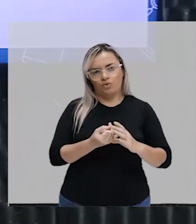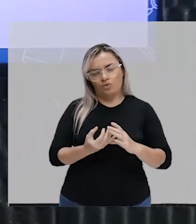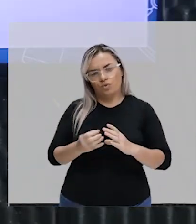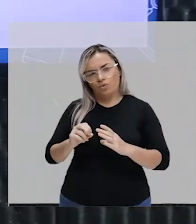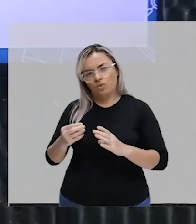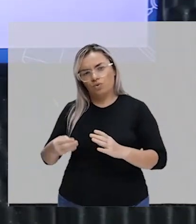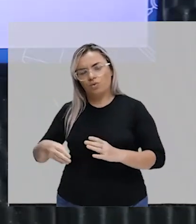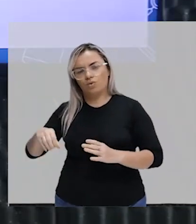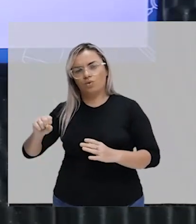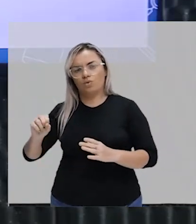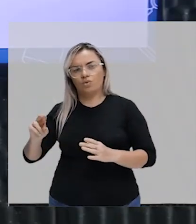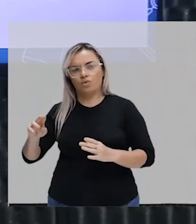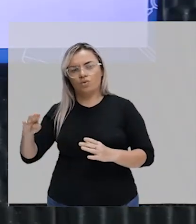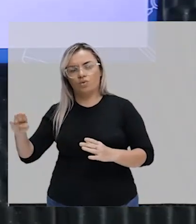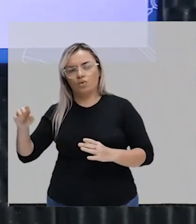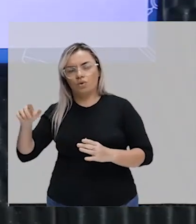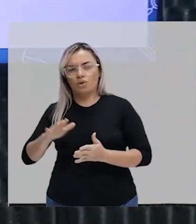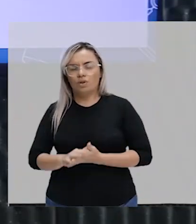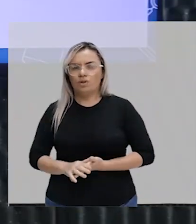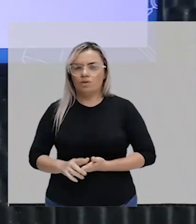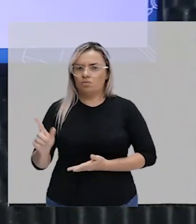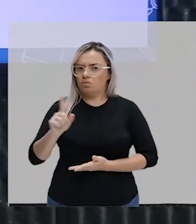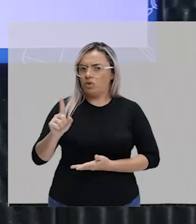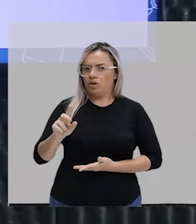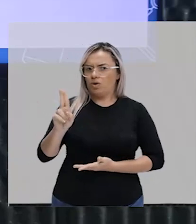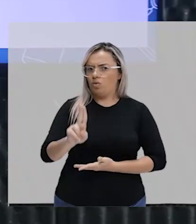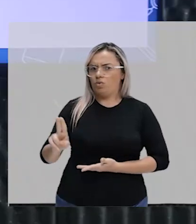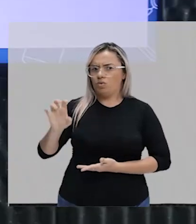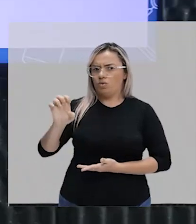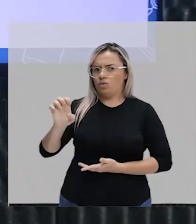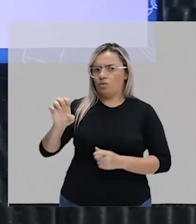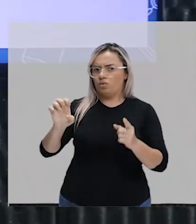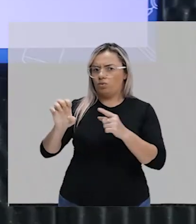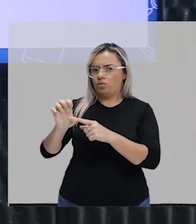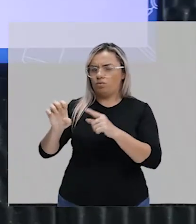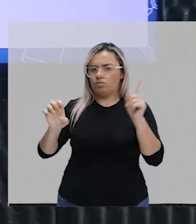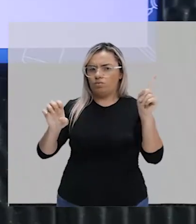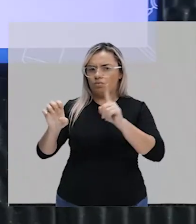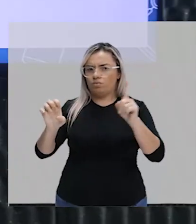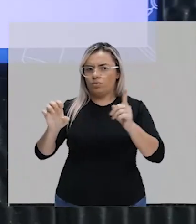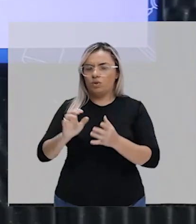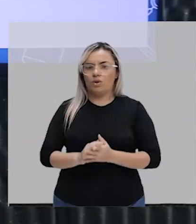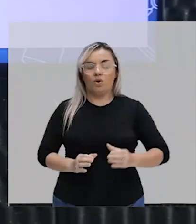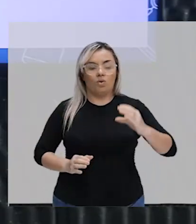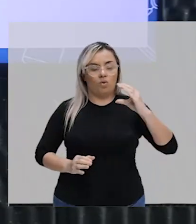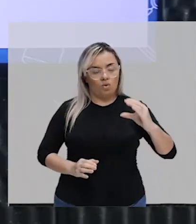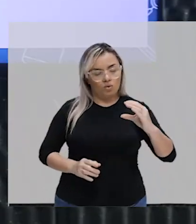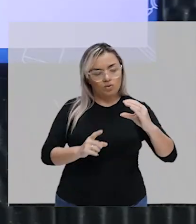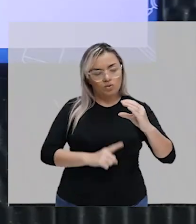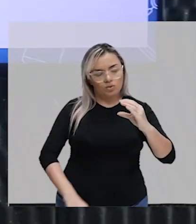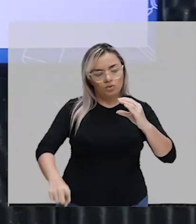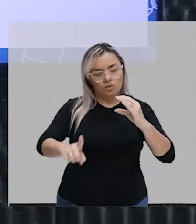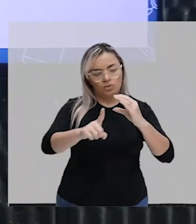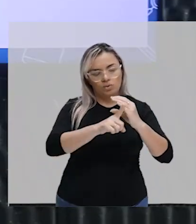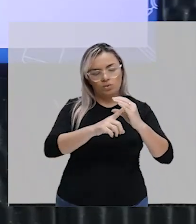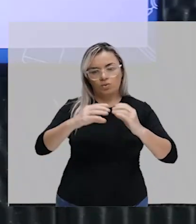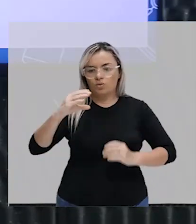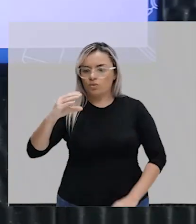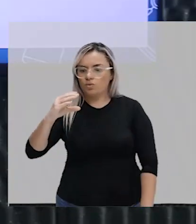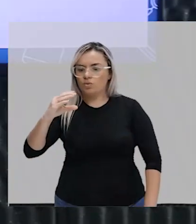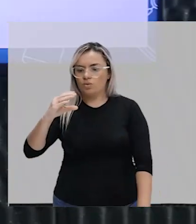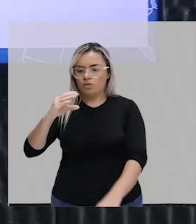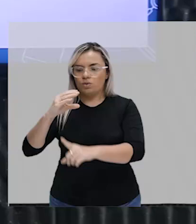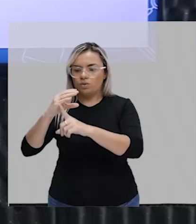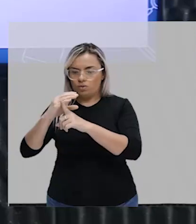usar o pertence. Eu vou ter que usar um dos quatro, né? Está contido, não está contido, contém, não